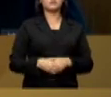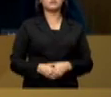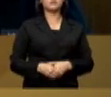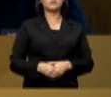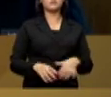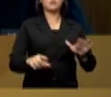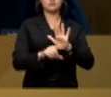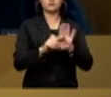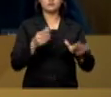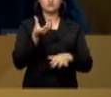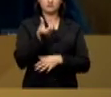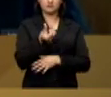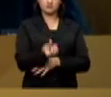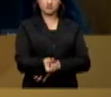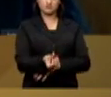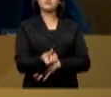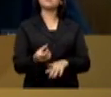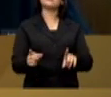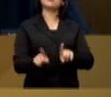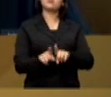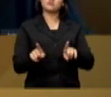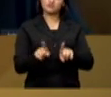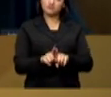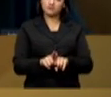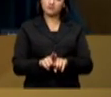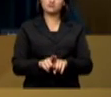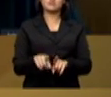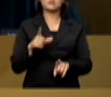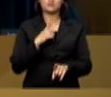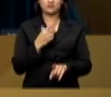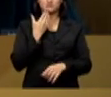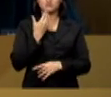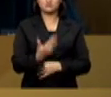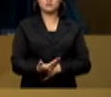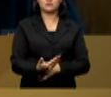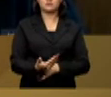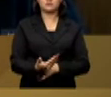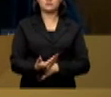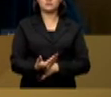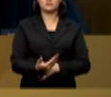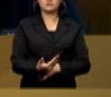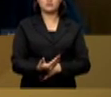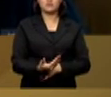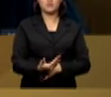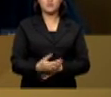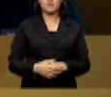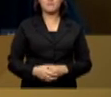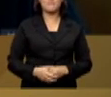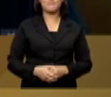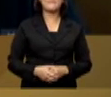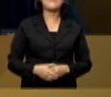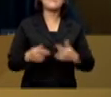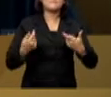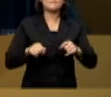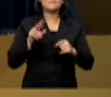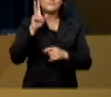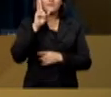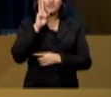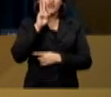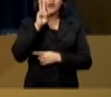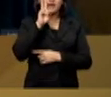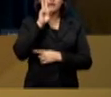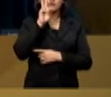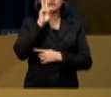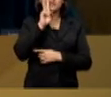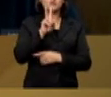sexta, também impugnada ao determinar que o remetente deve observar a legislação do estado